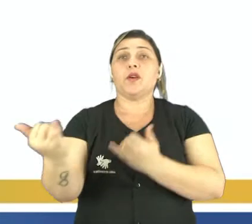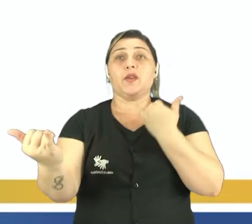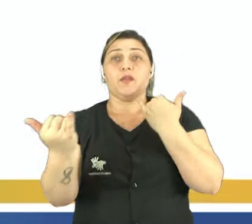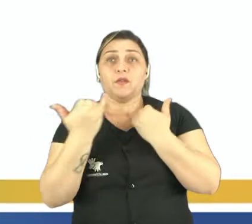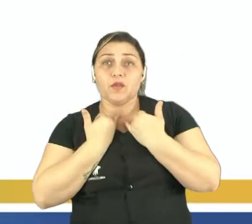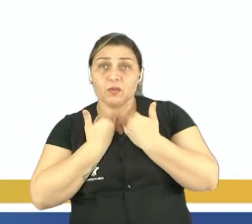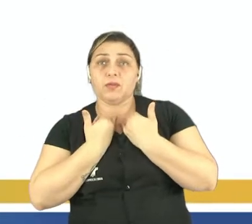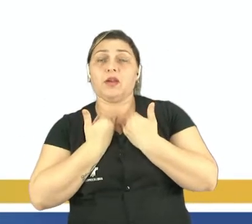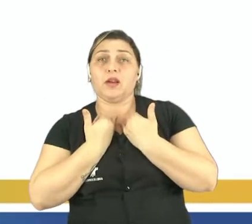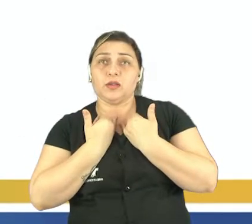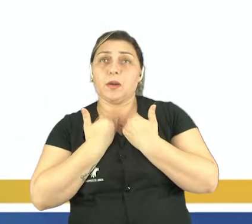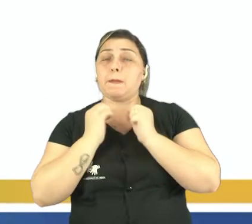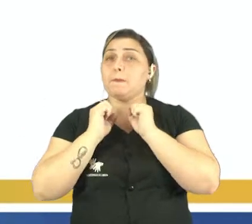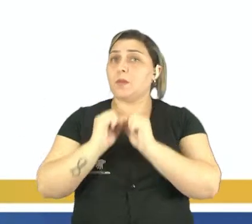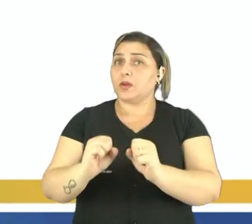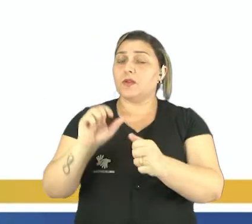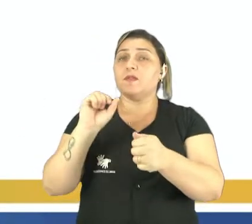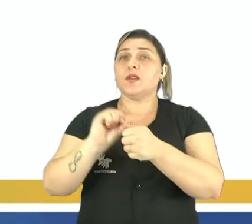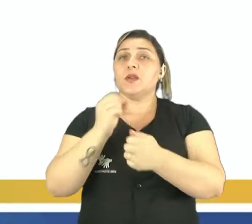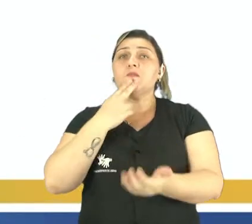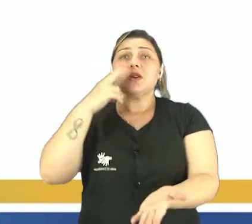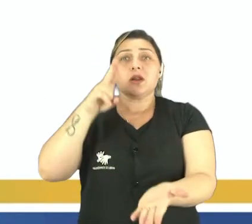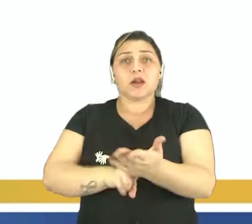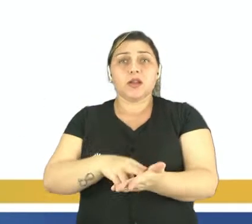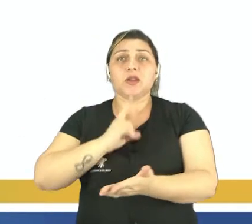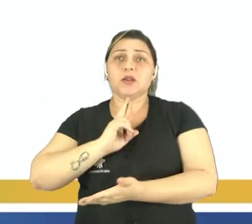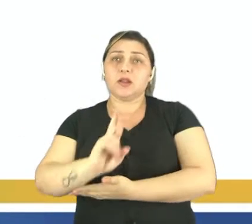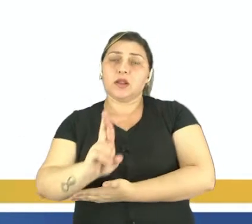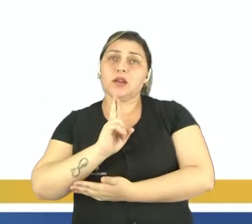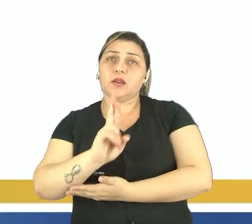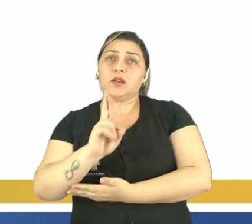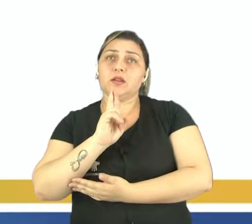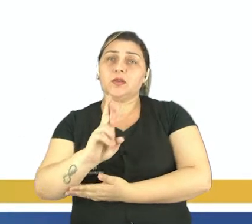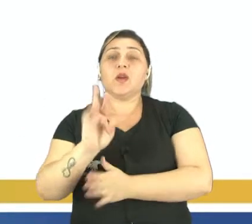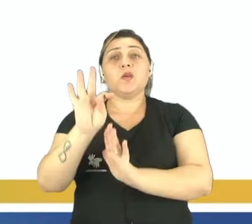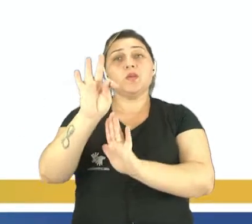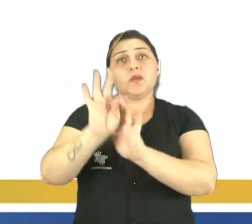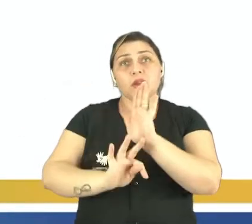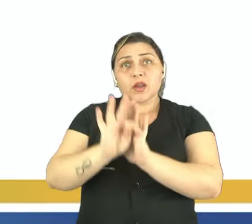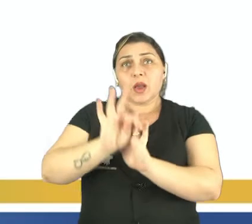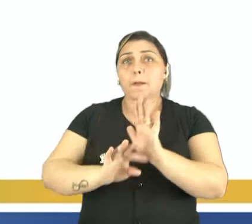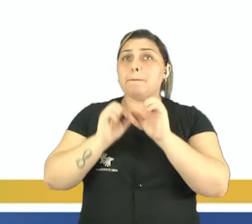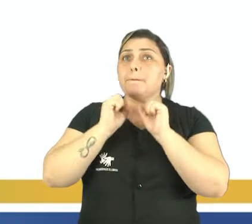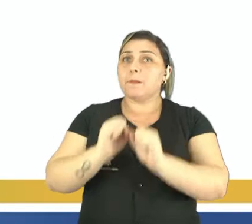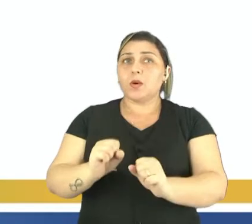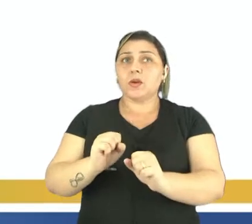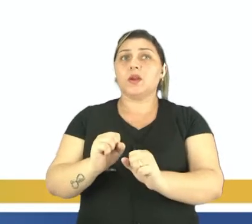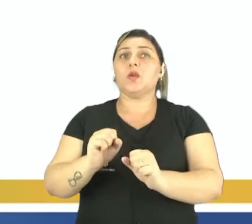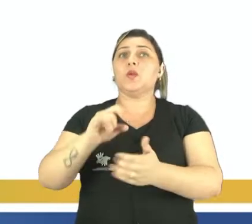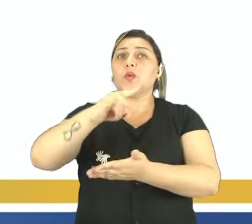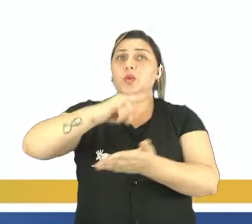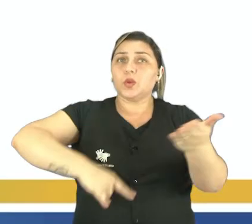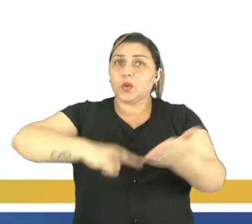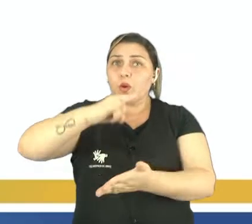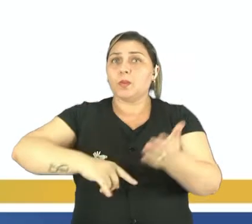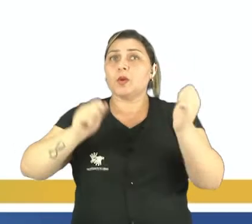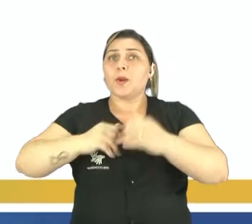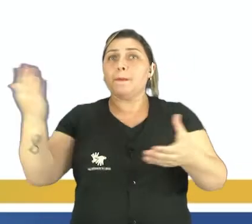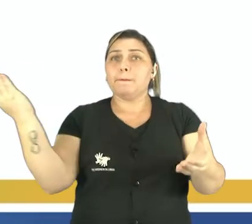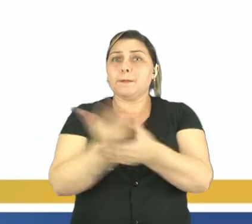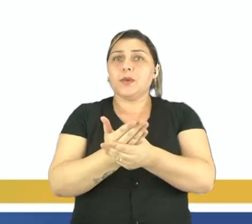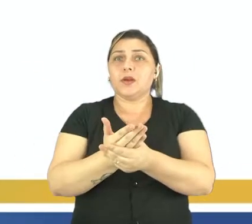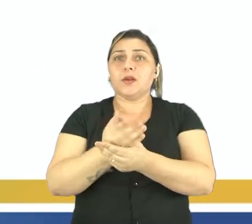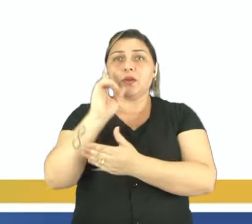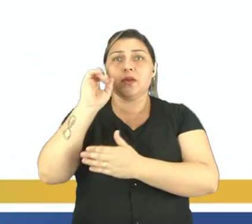informado então que poderia fazer uma carta de reclamação em que este texto poderia se tornar um documento num possível